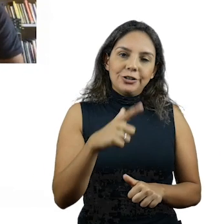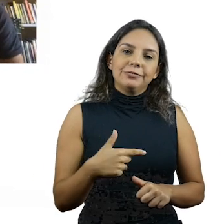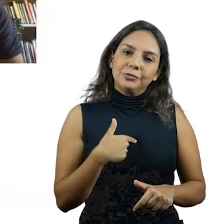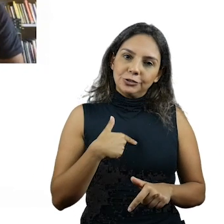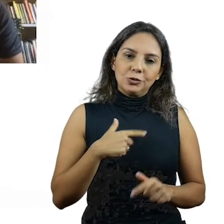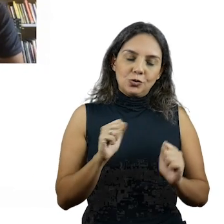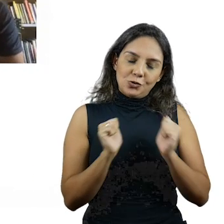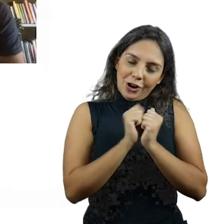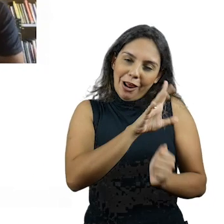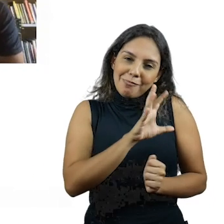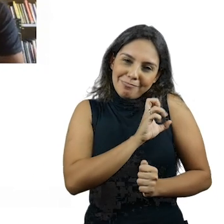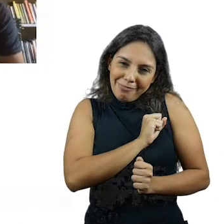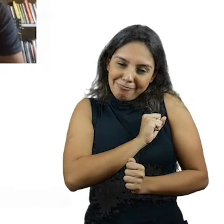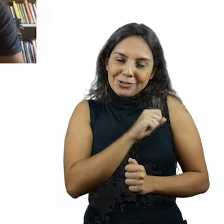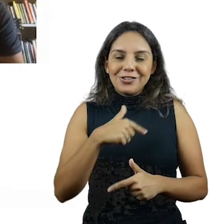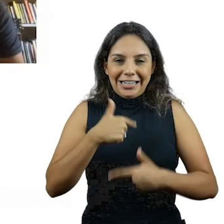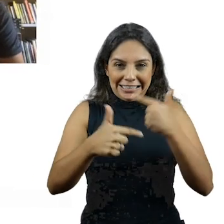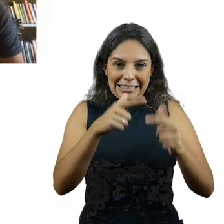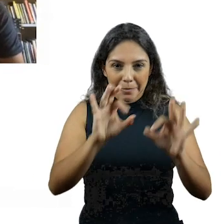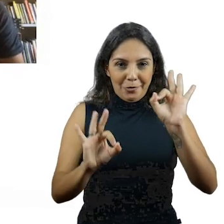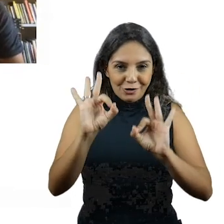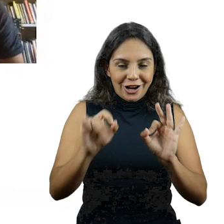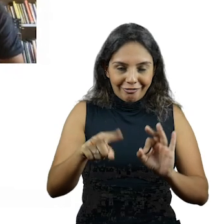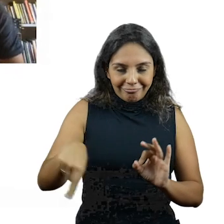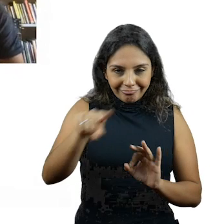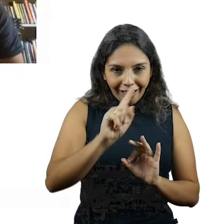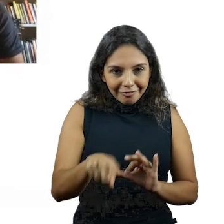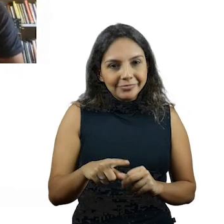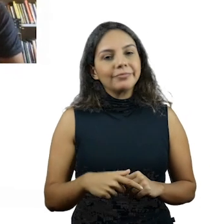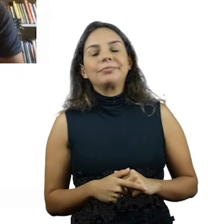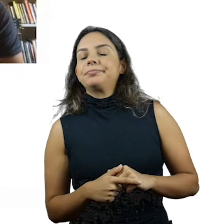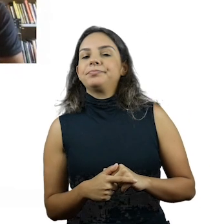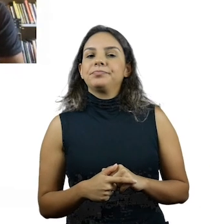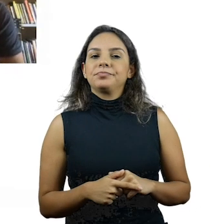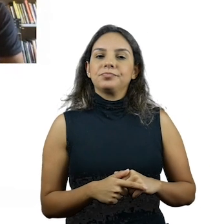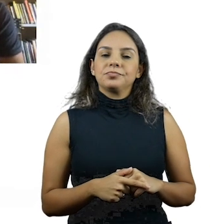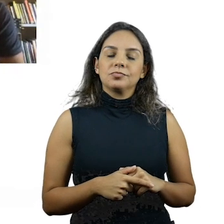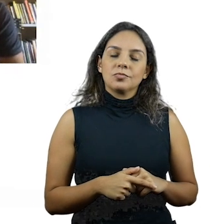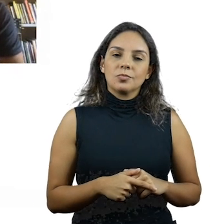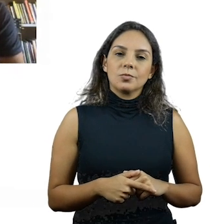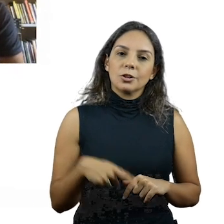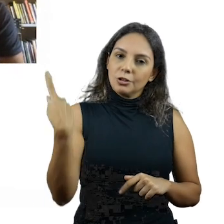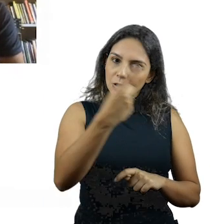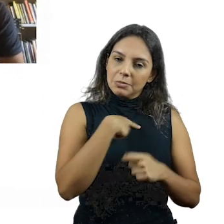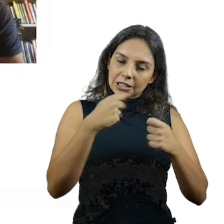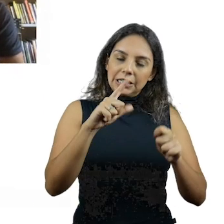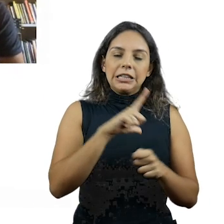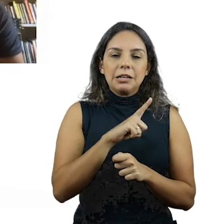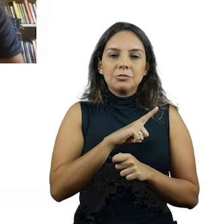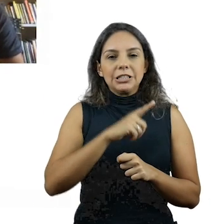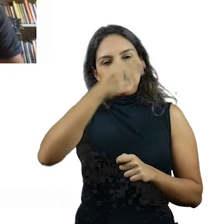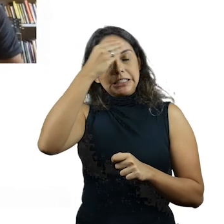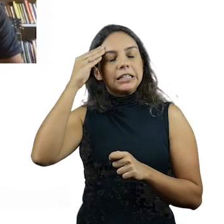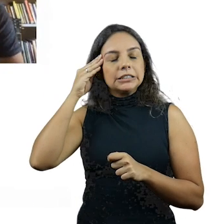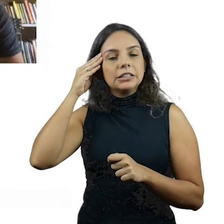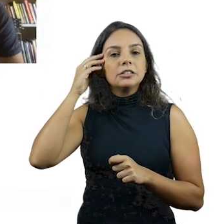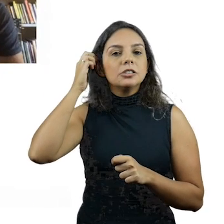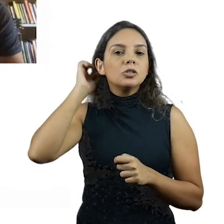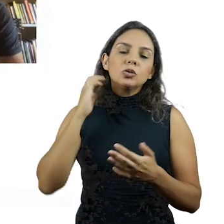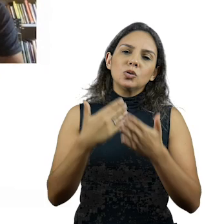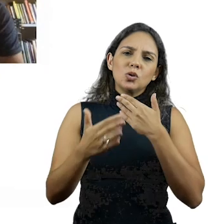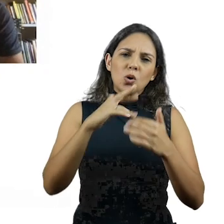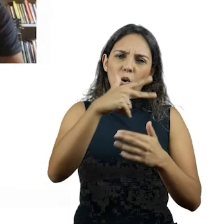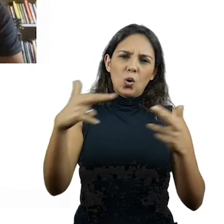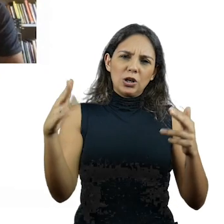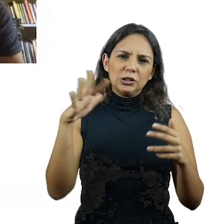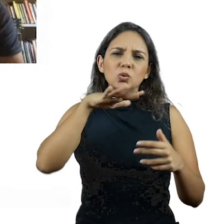eu estou com a paixão com esse projeto, porque realmente eu acho que é uma atitude que todos nós temos que ter e esquecer de ter qualquer coisa